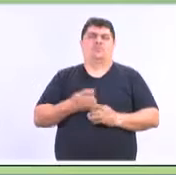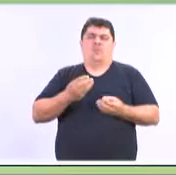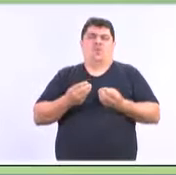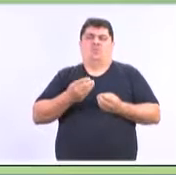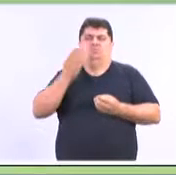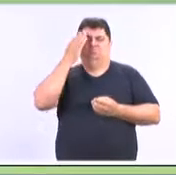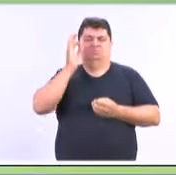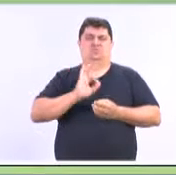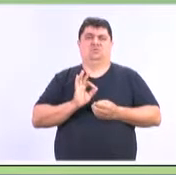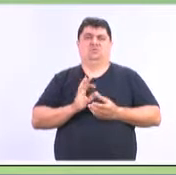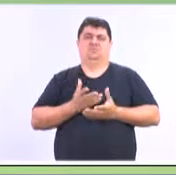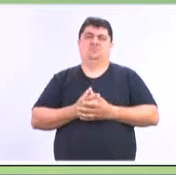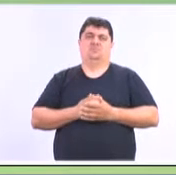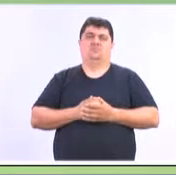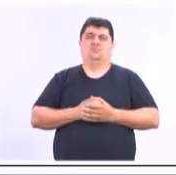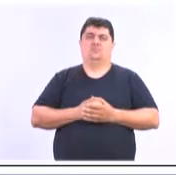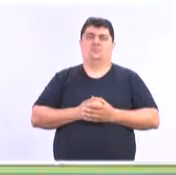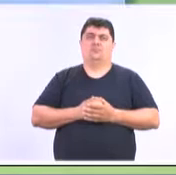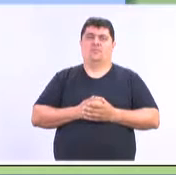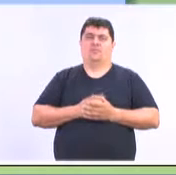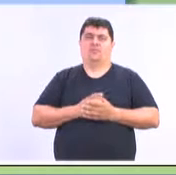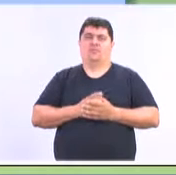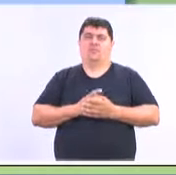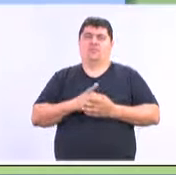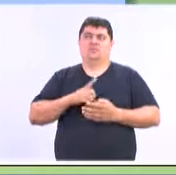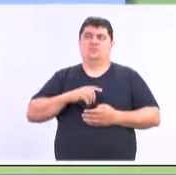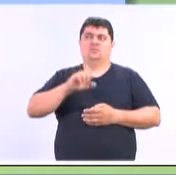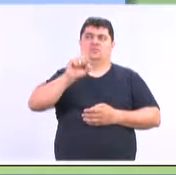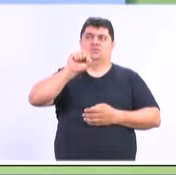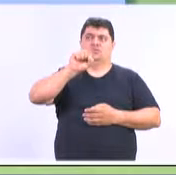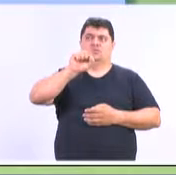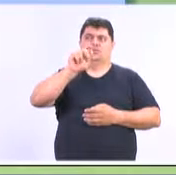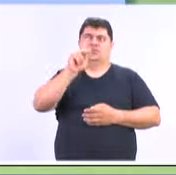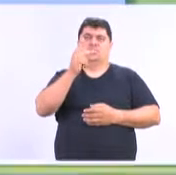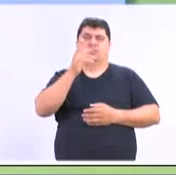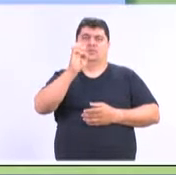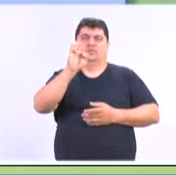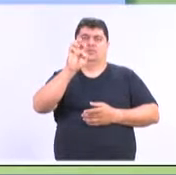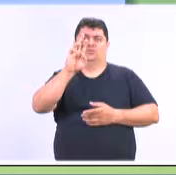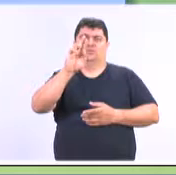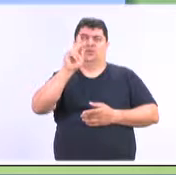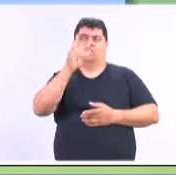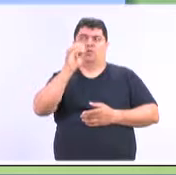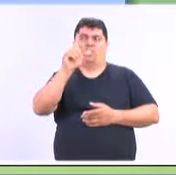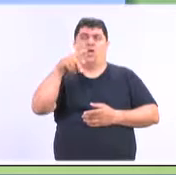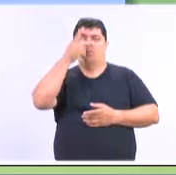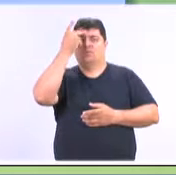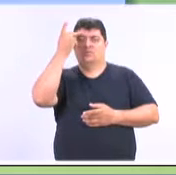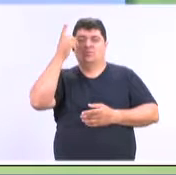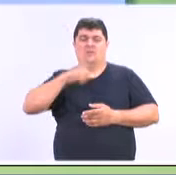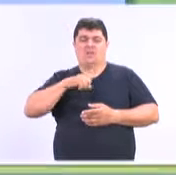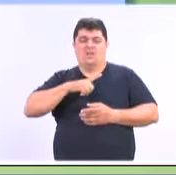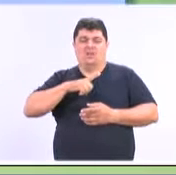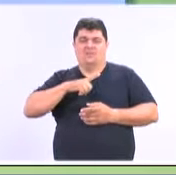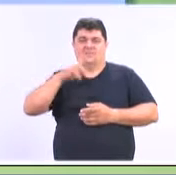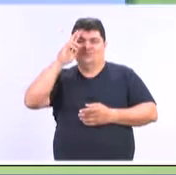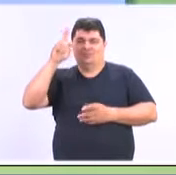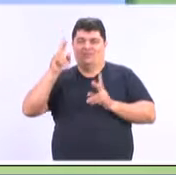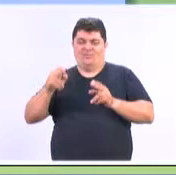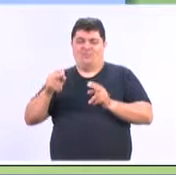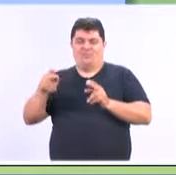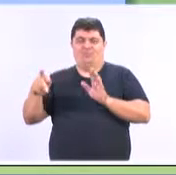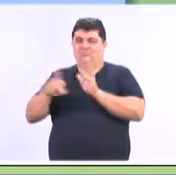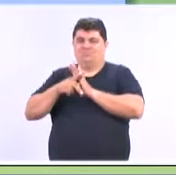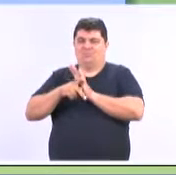Como que é desenhado isso? Shareholders, o que são? São os acionistas da empresa, os sócios da empresa, ou seja,